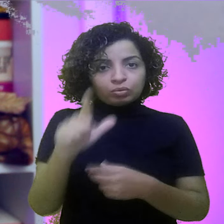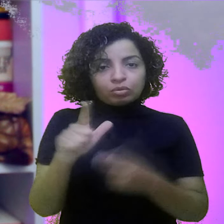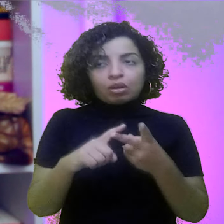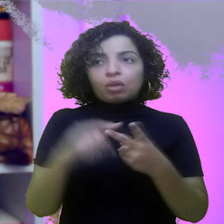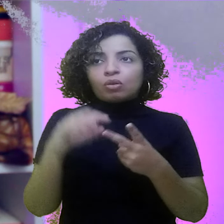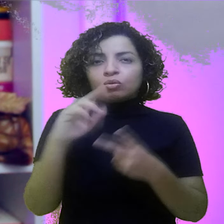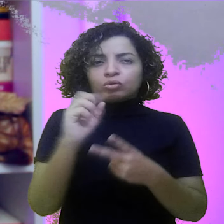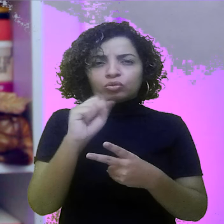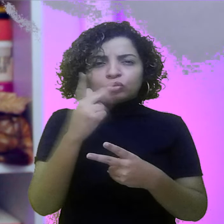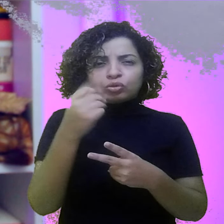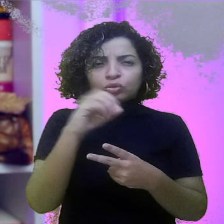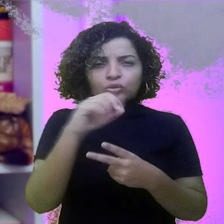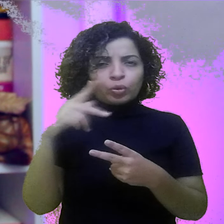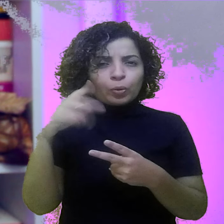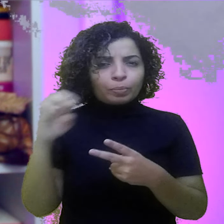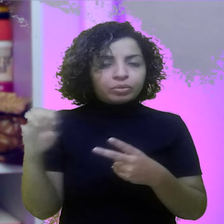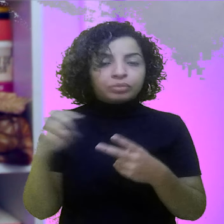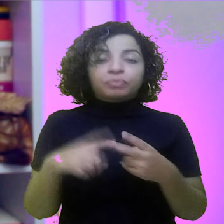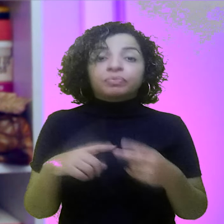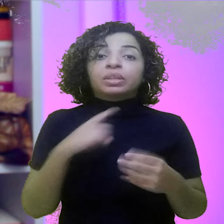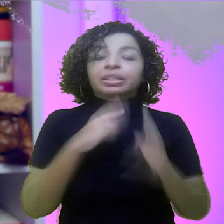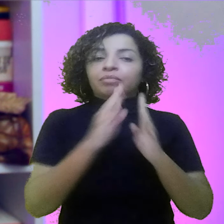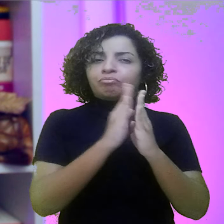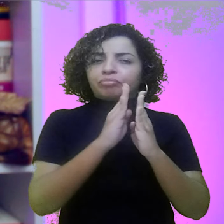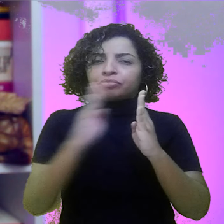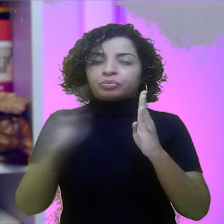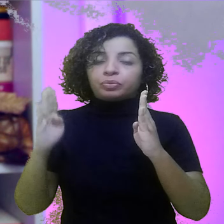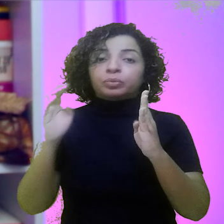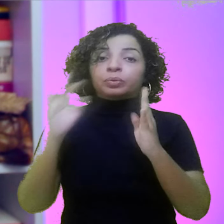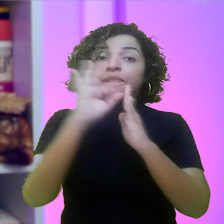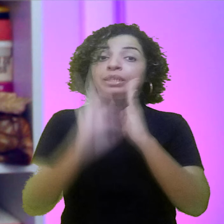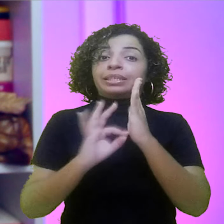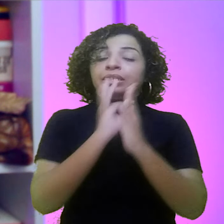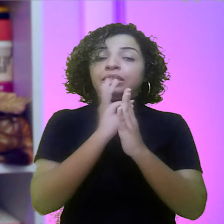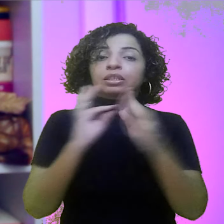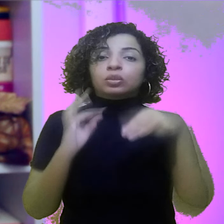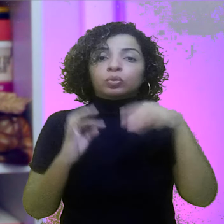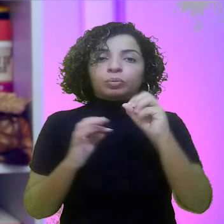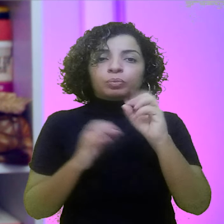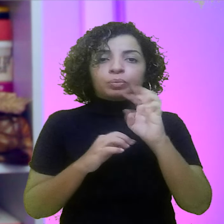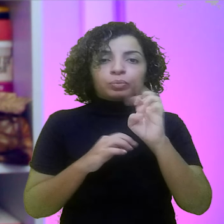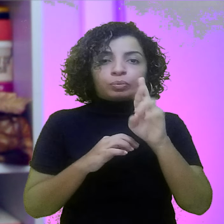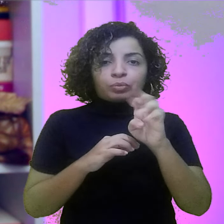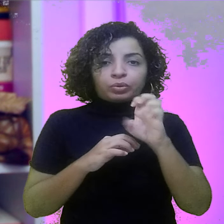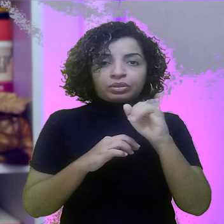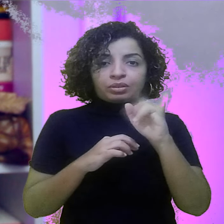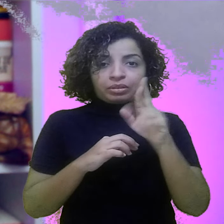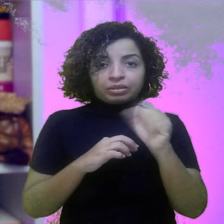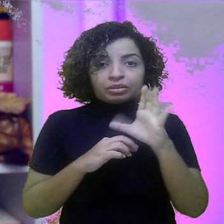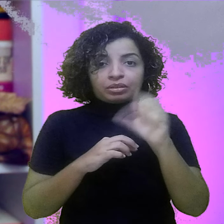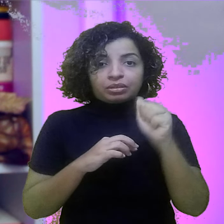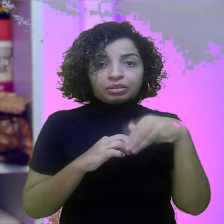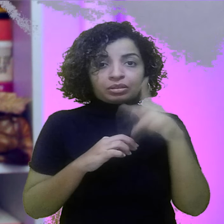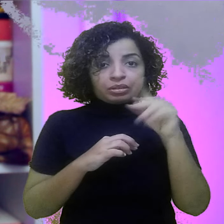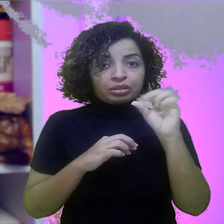por exemplo, a obra completa do escritor Moreira Campos. Moreira Campos é, sem dúvida, um dos maiores contistas da história da